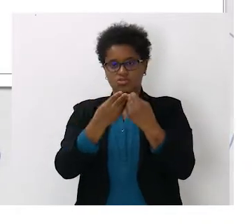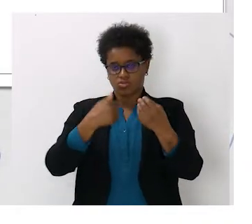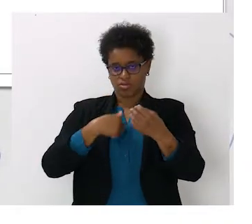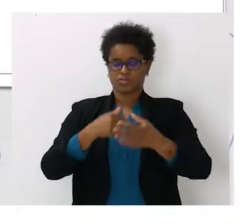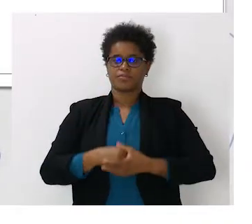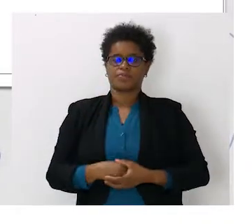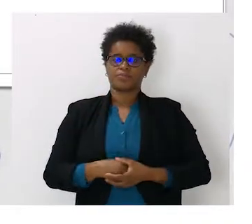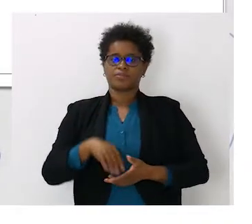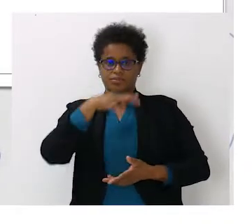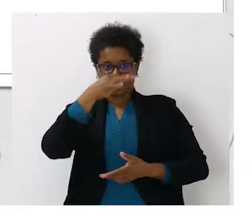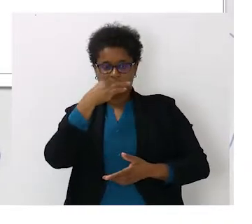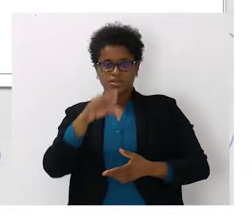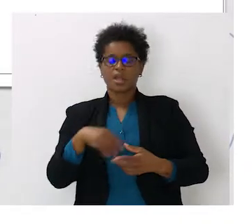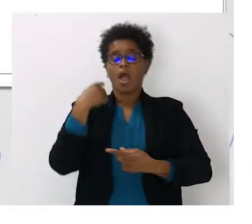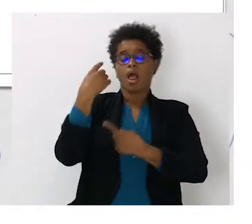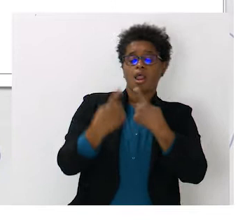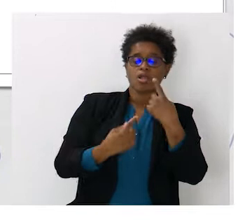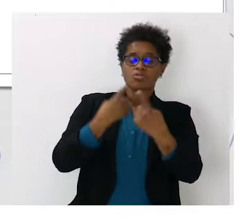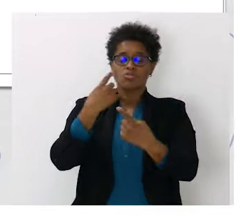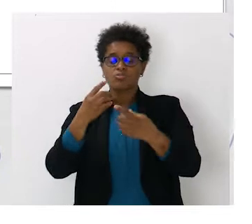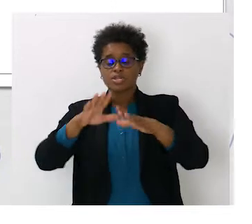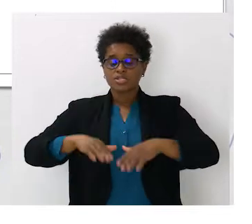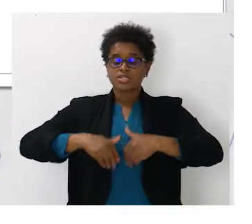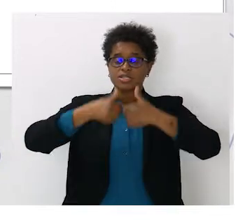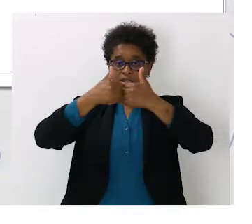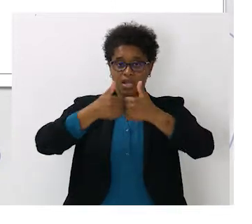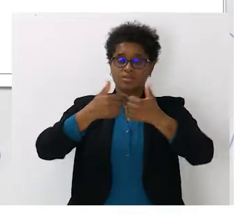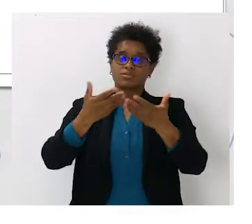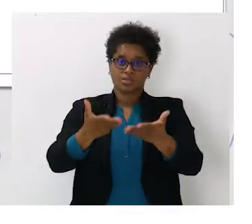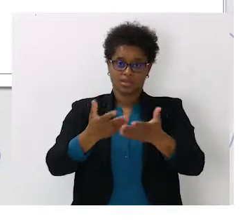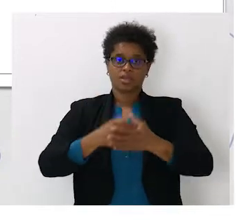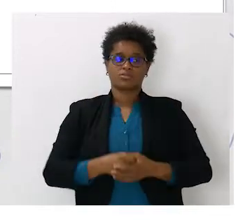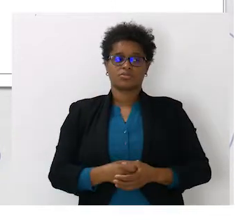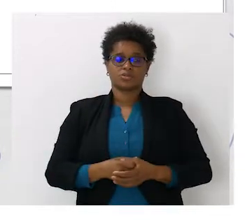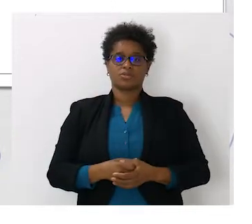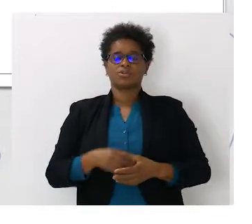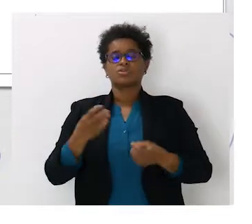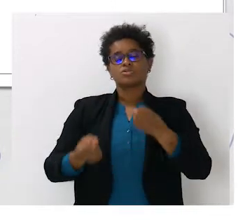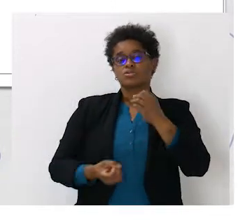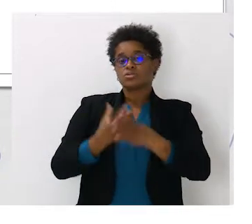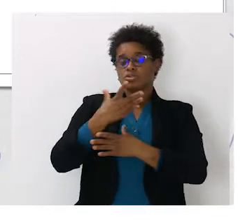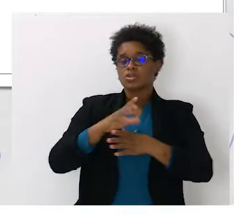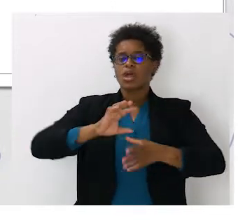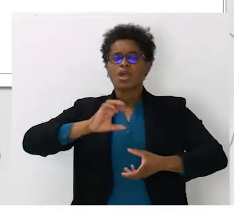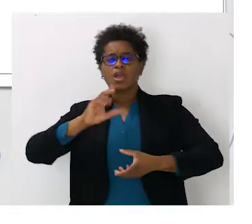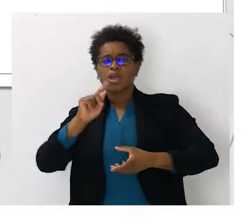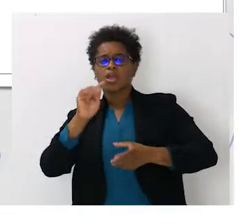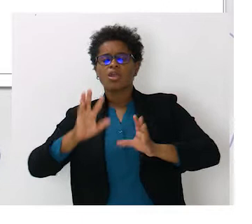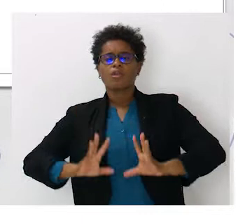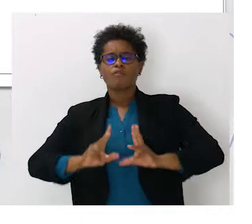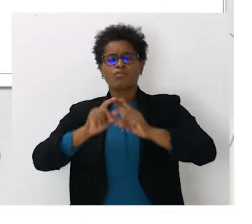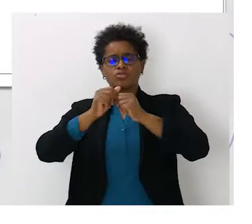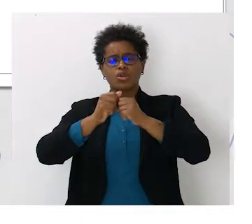comigo. Diz-se algumas cidades, nesse caso, nasceram da